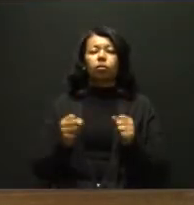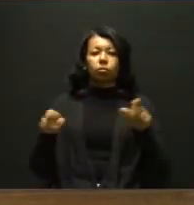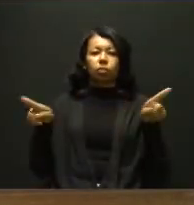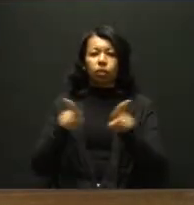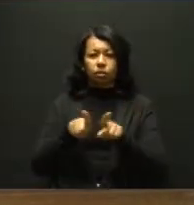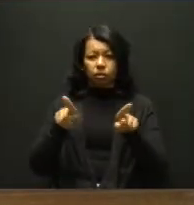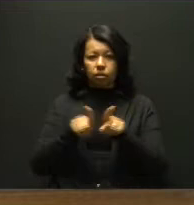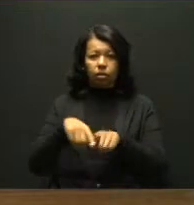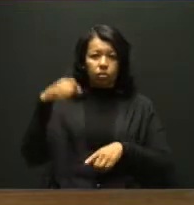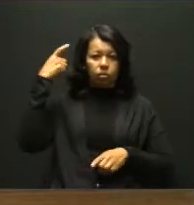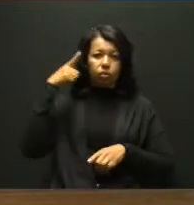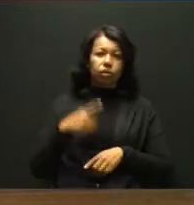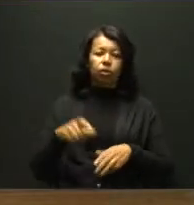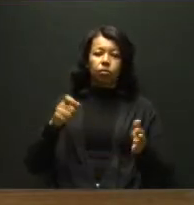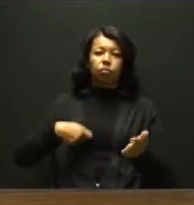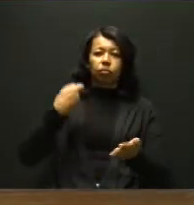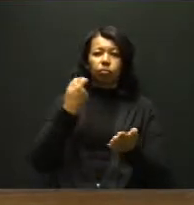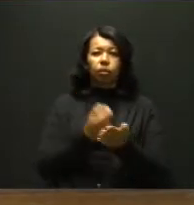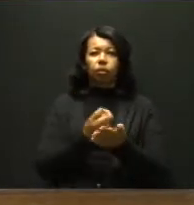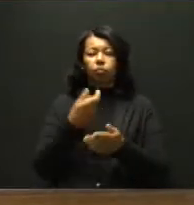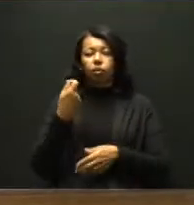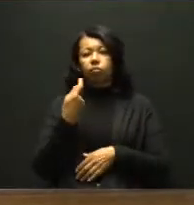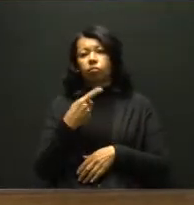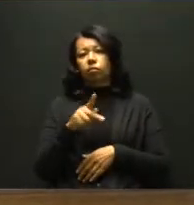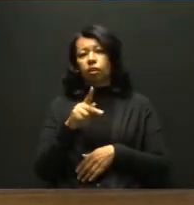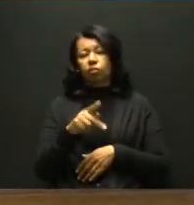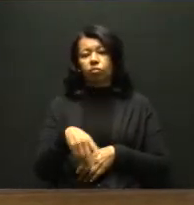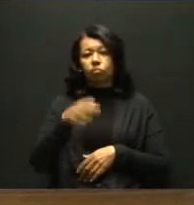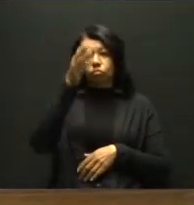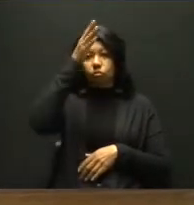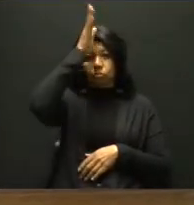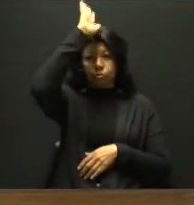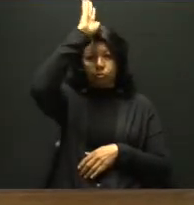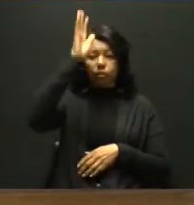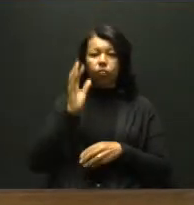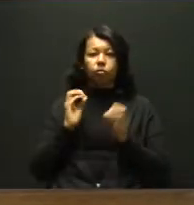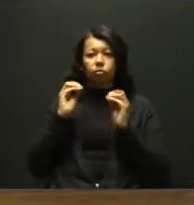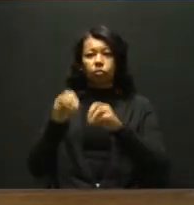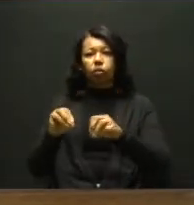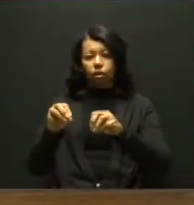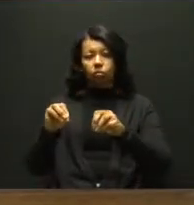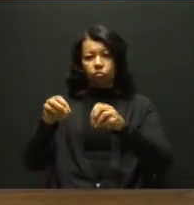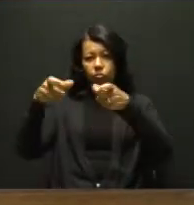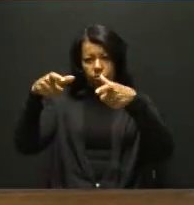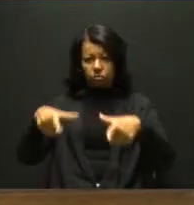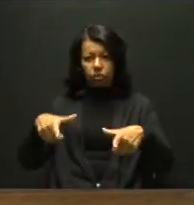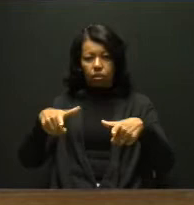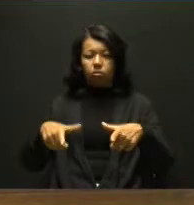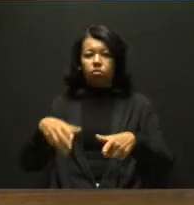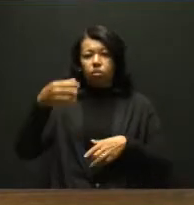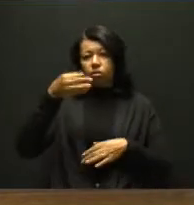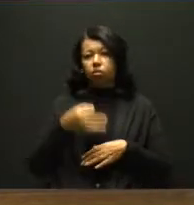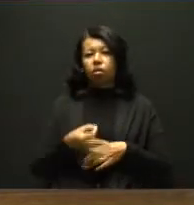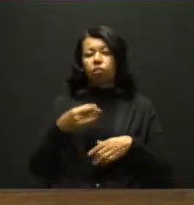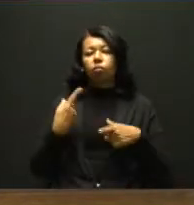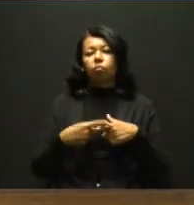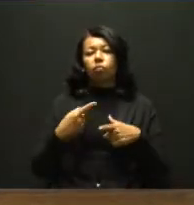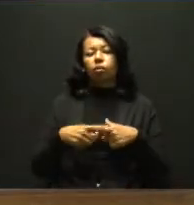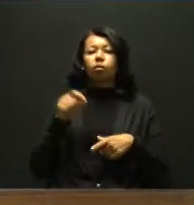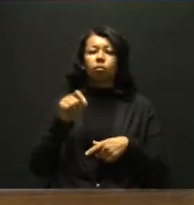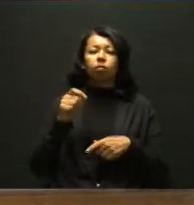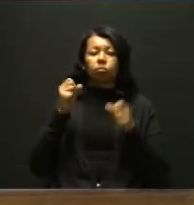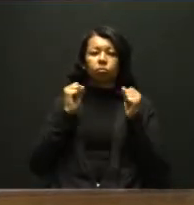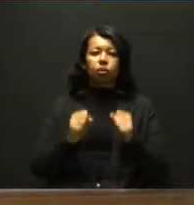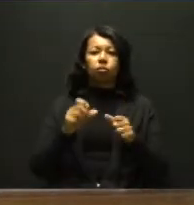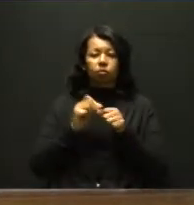consegue o curso lamento a de eterno do corpo de bombeiro a instalação física do corpo de bombeiro porque é o mínimo